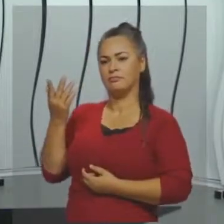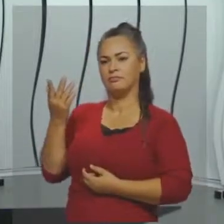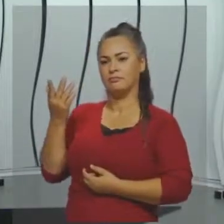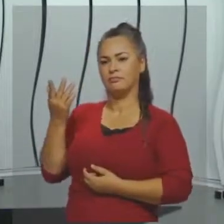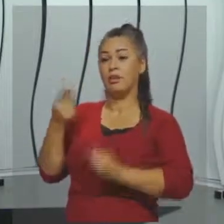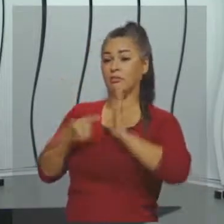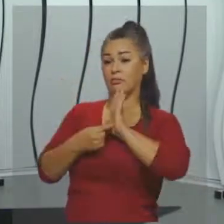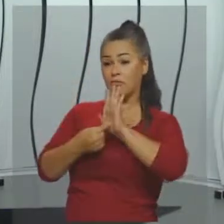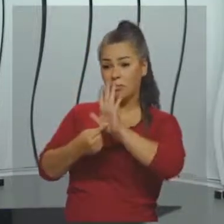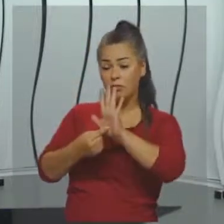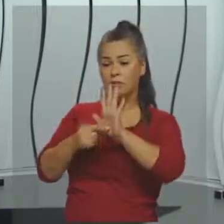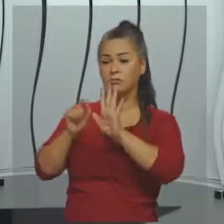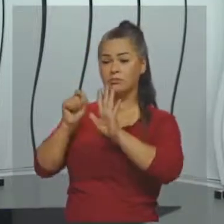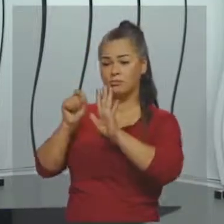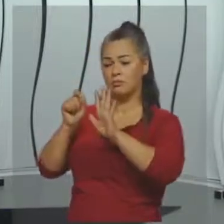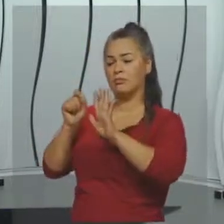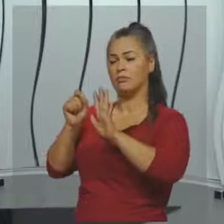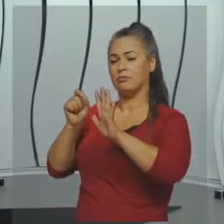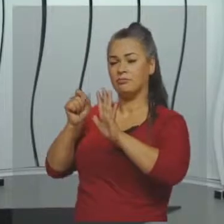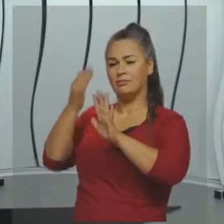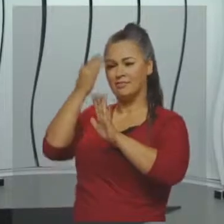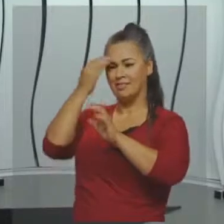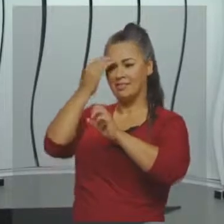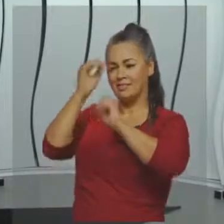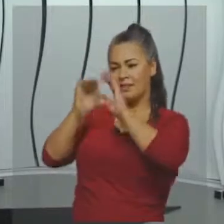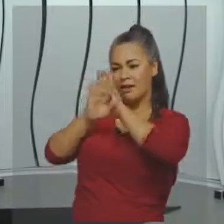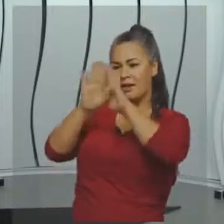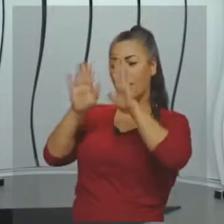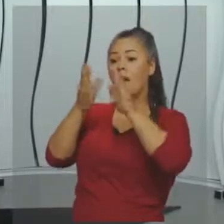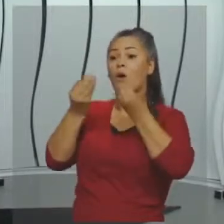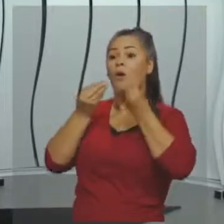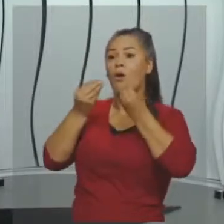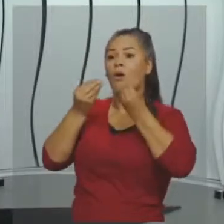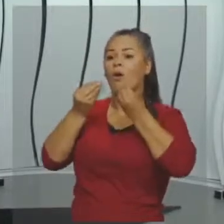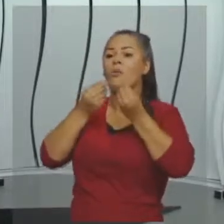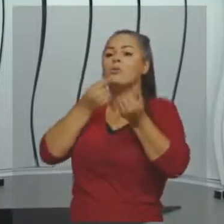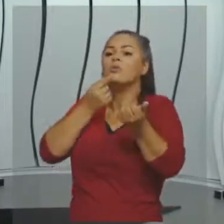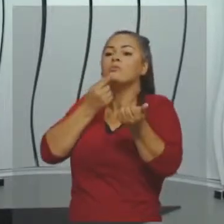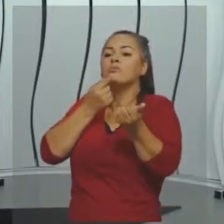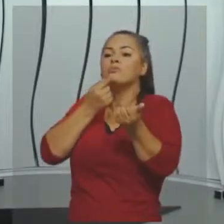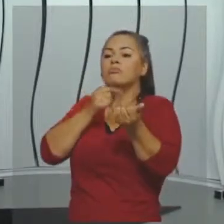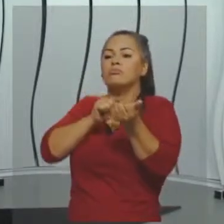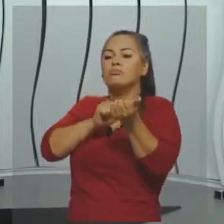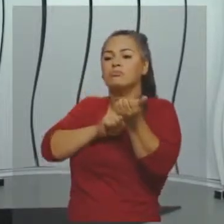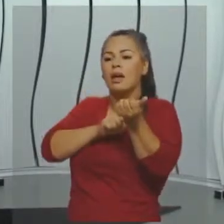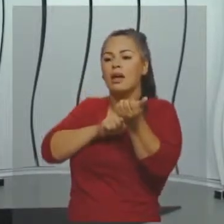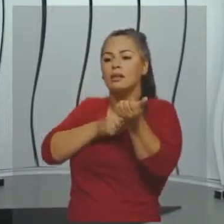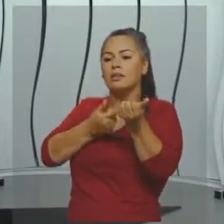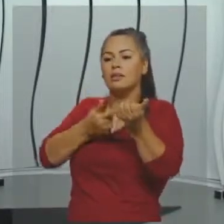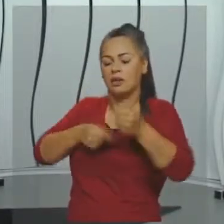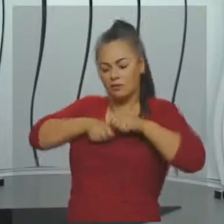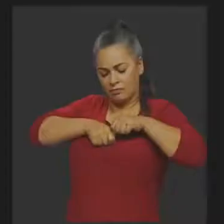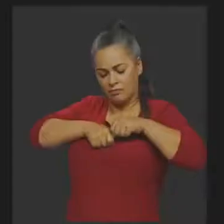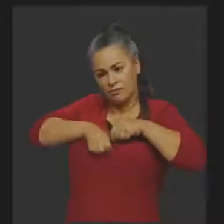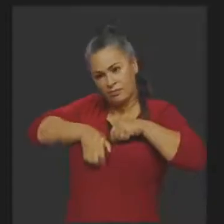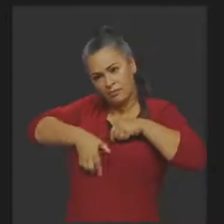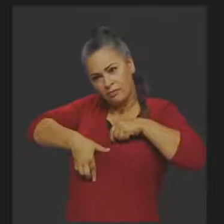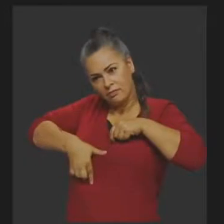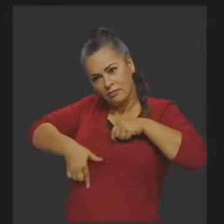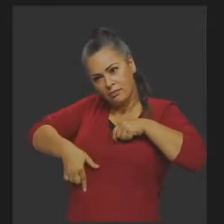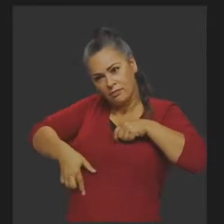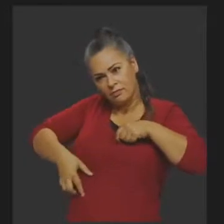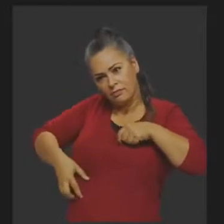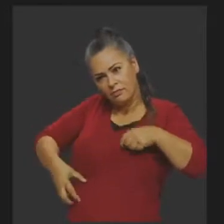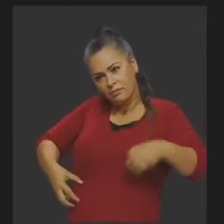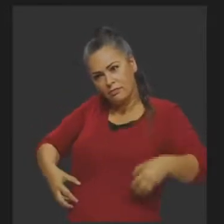Vamos mostrar aqui na figura como é que o sangue entra aqui para dentro dos rins. Então eu representei aqui